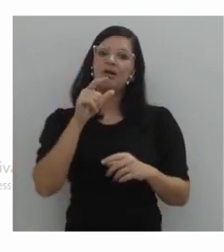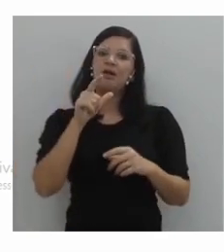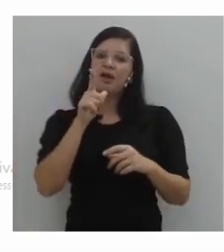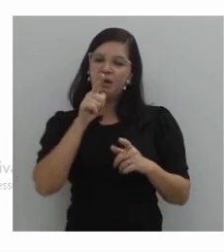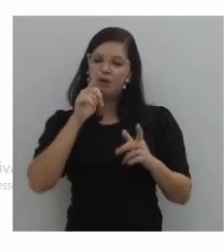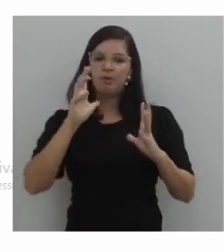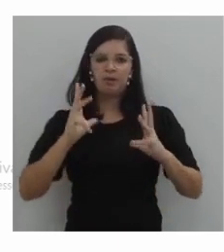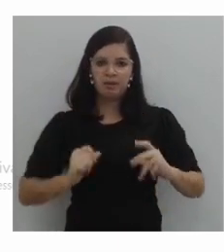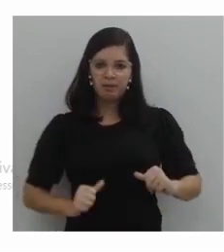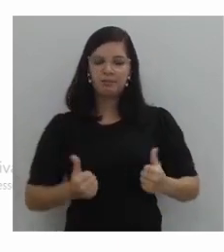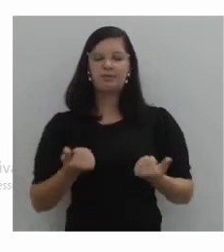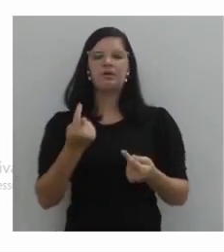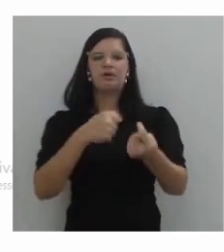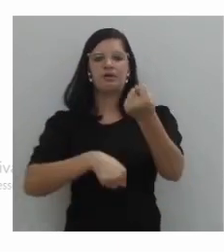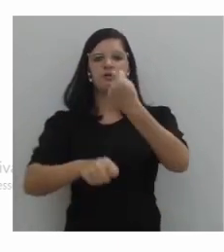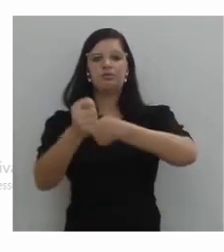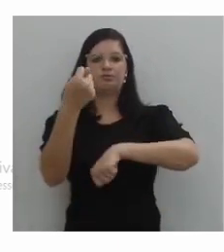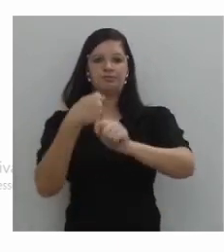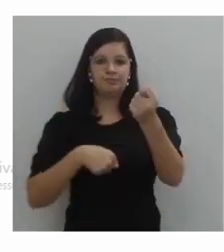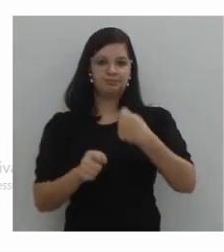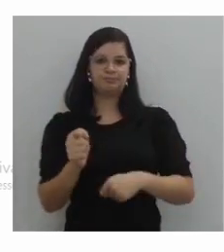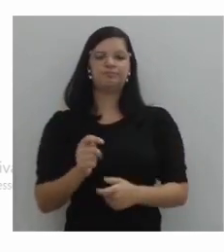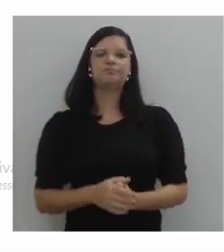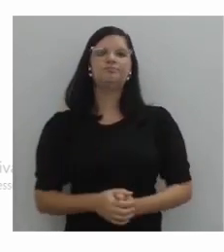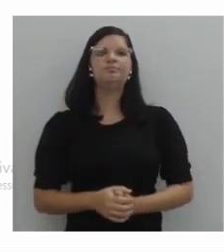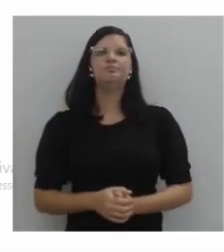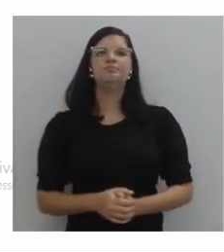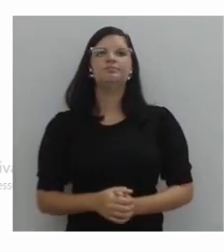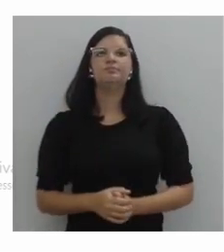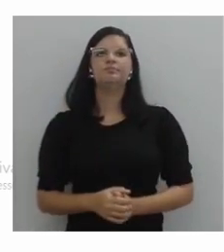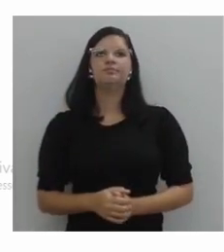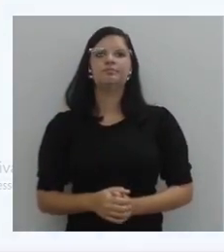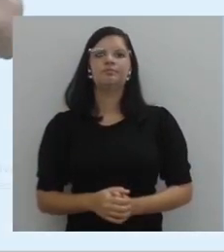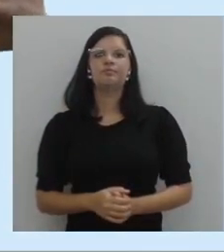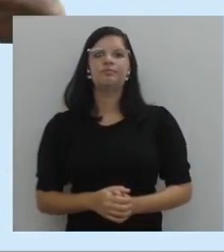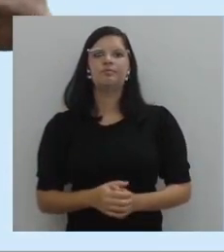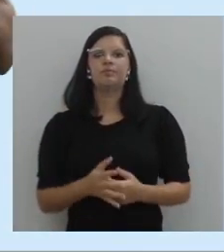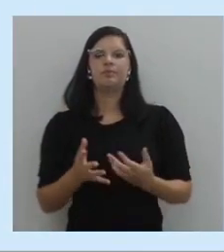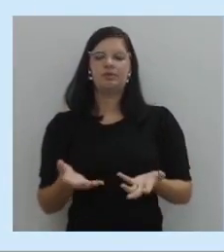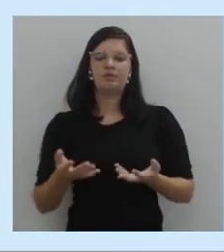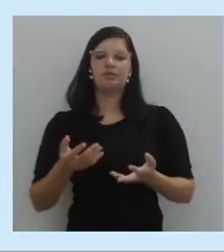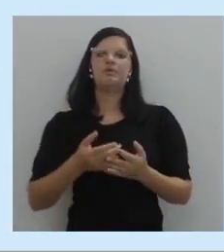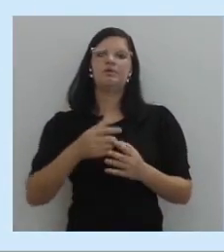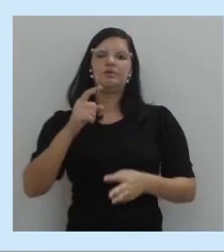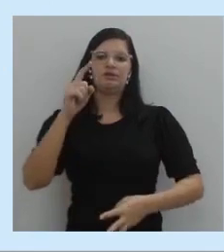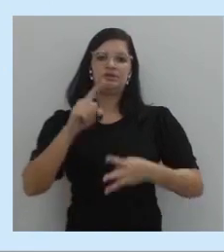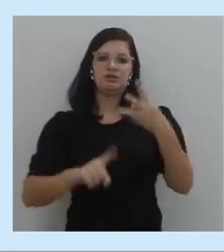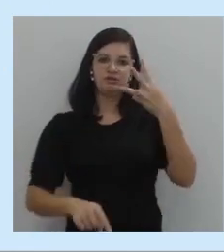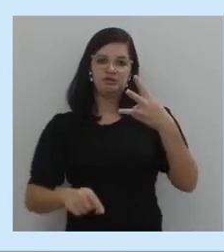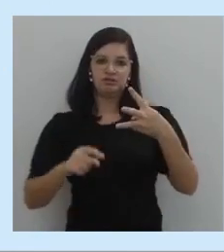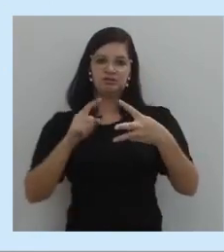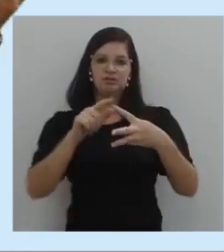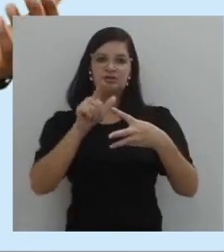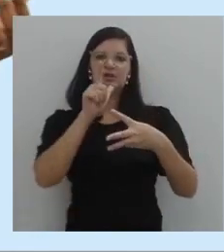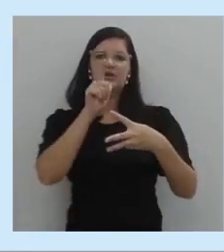irrigação, importância econômica para esse aquífero, tá? Olha para mim, entre esses três aquíferos de importância